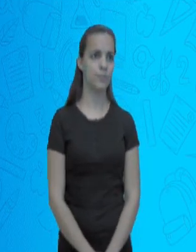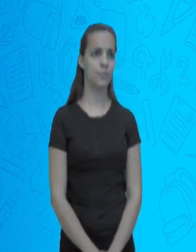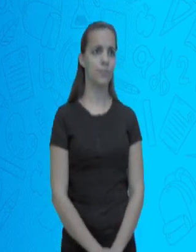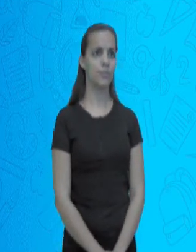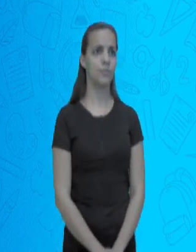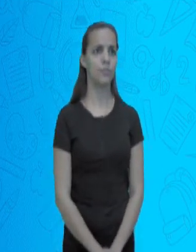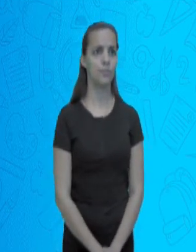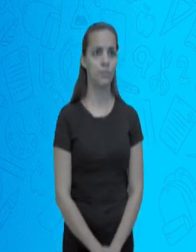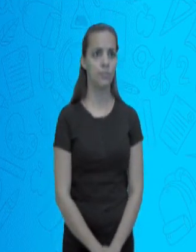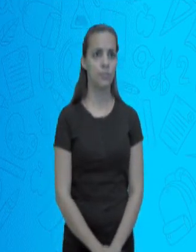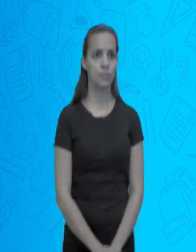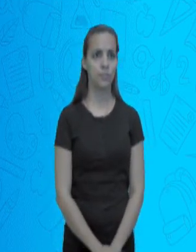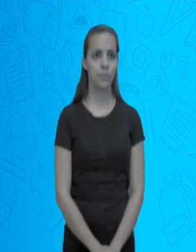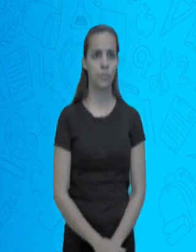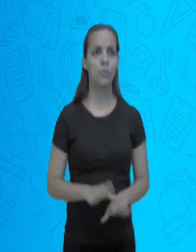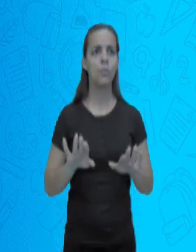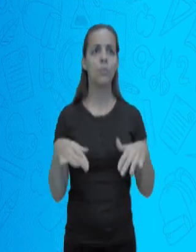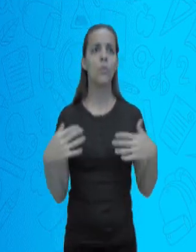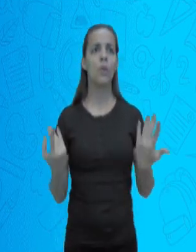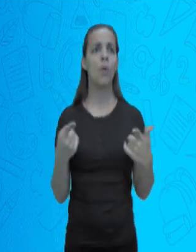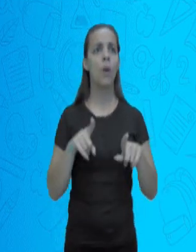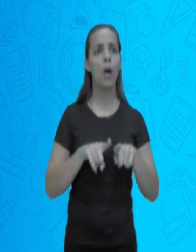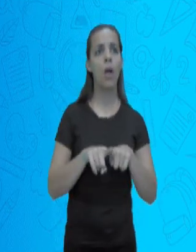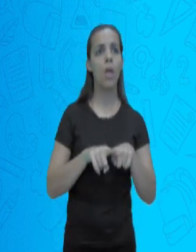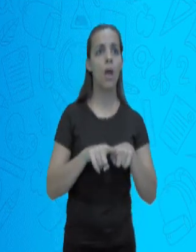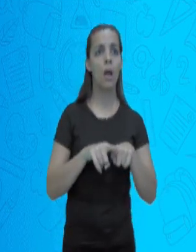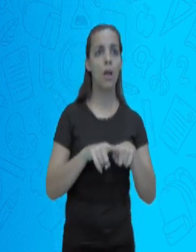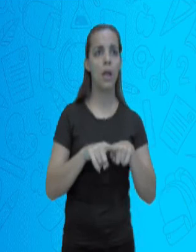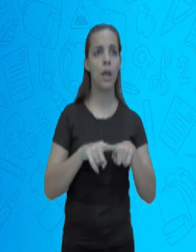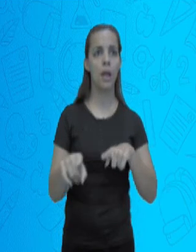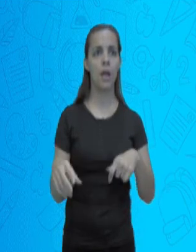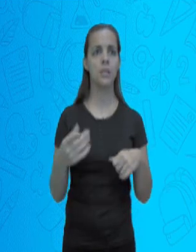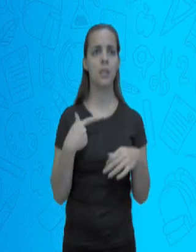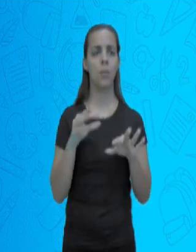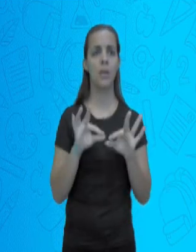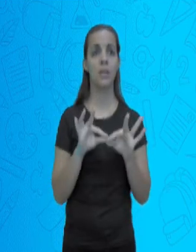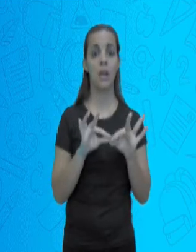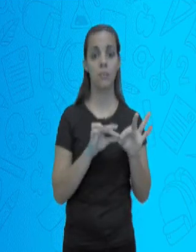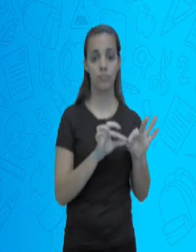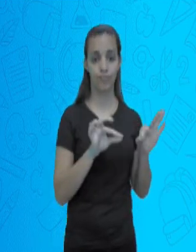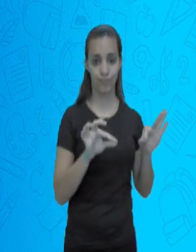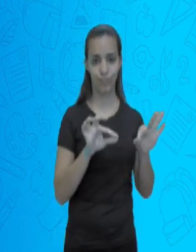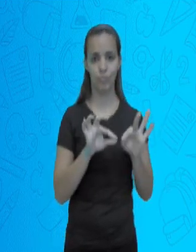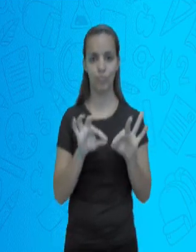Qual é a relação entre a semirreta OB e o ângulo